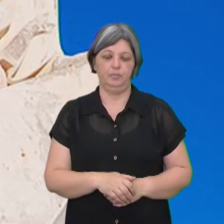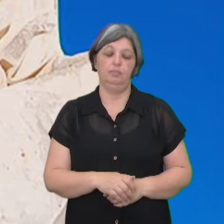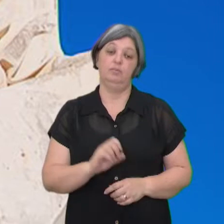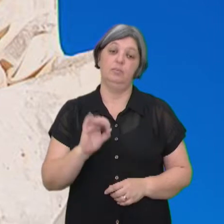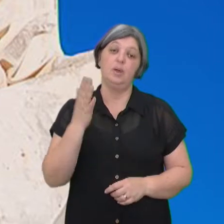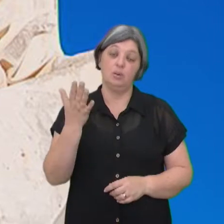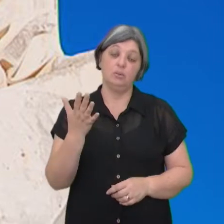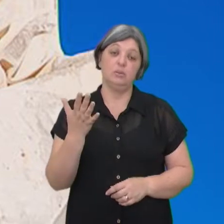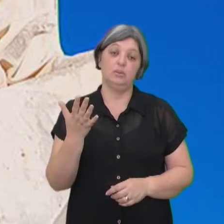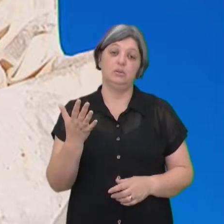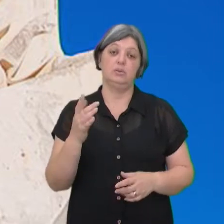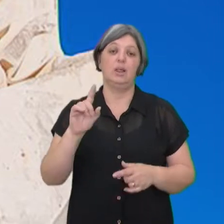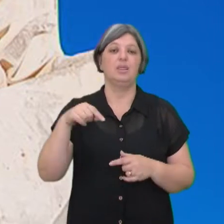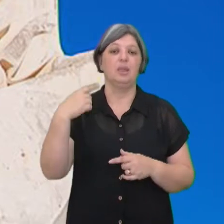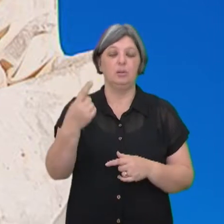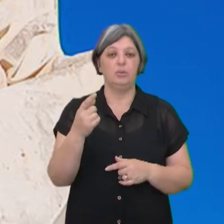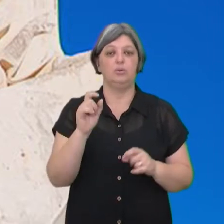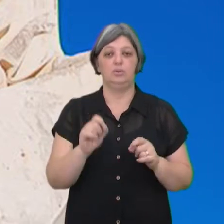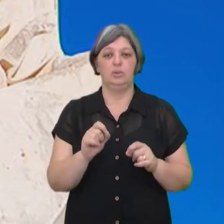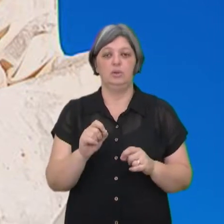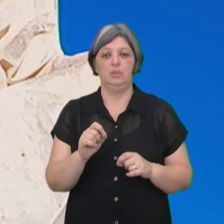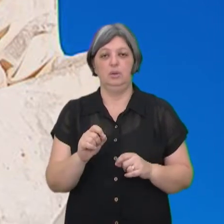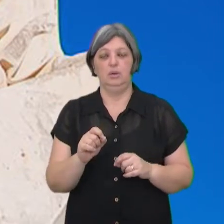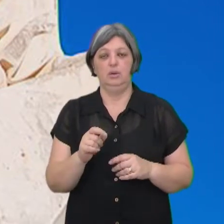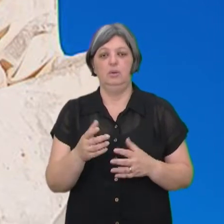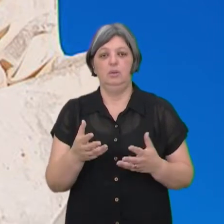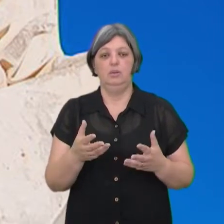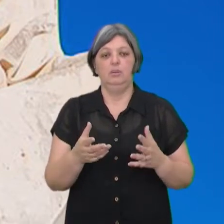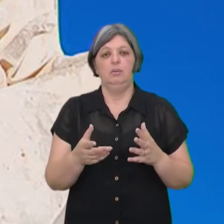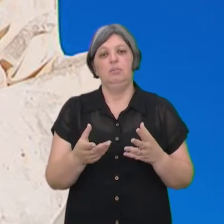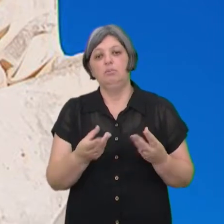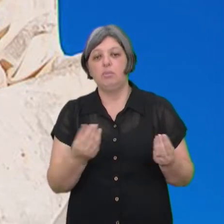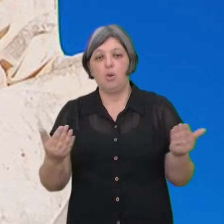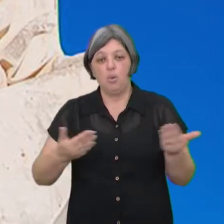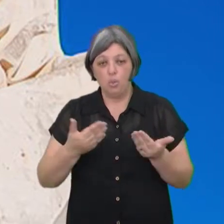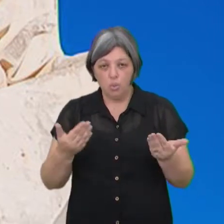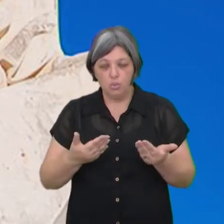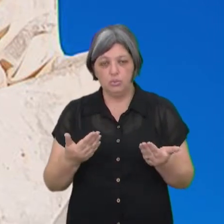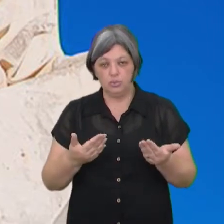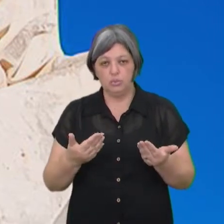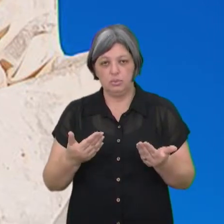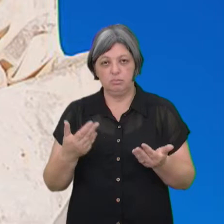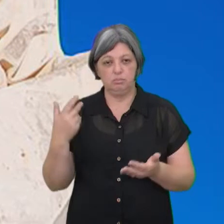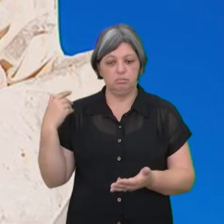isso, né, que acabou depois levando a gente, no momento atual,